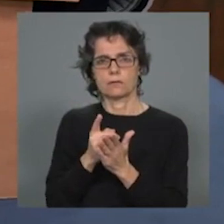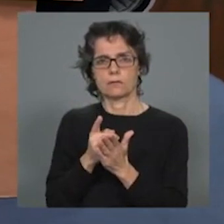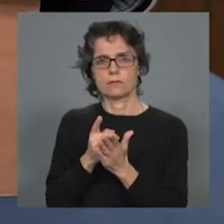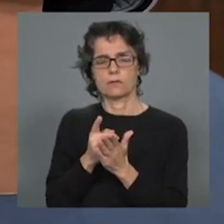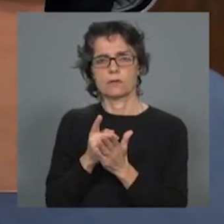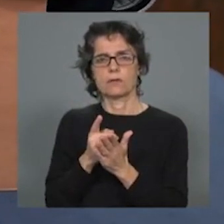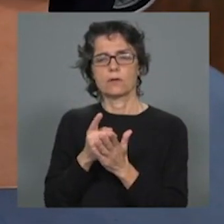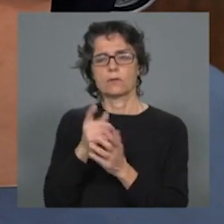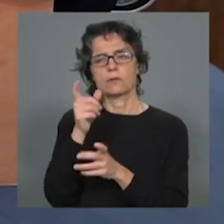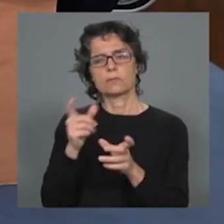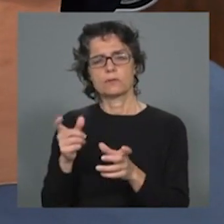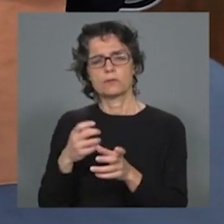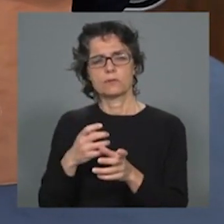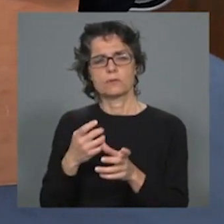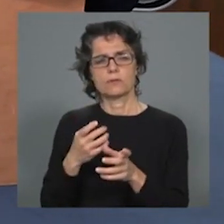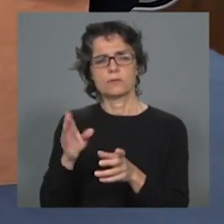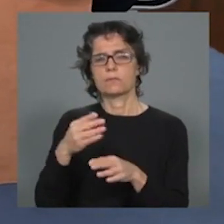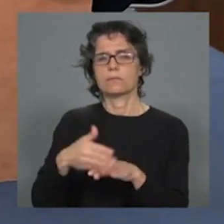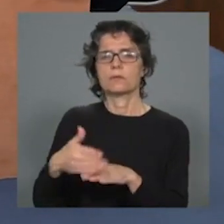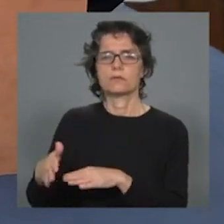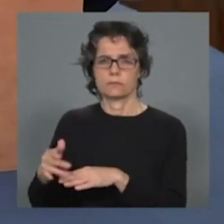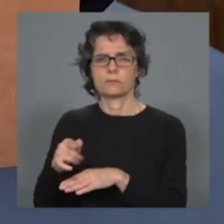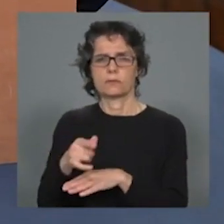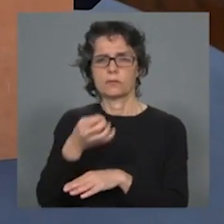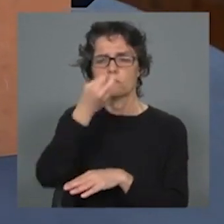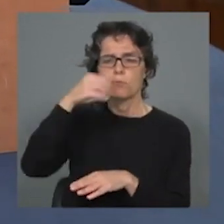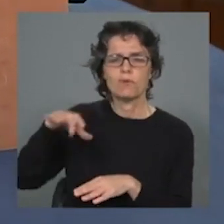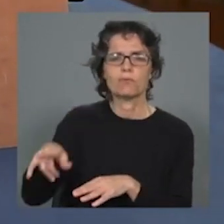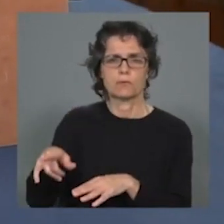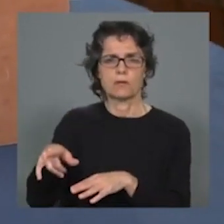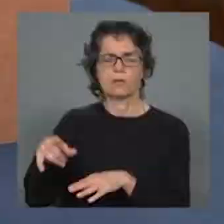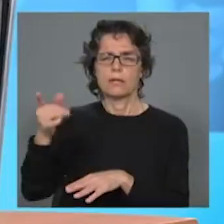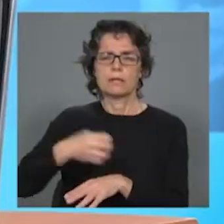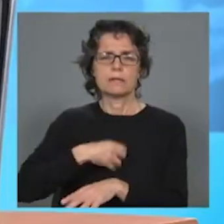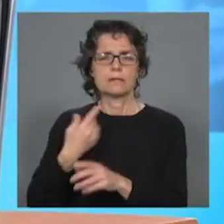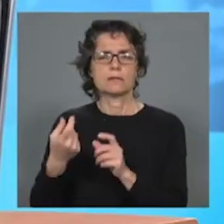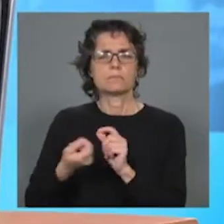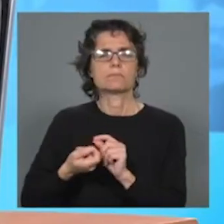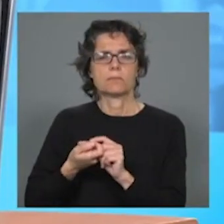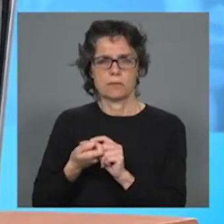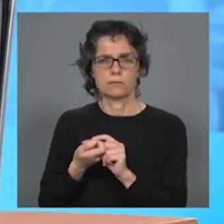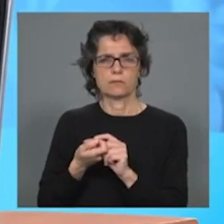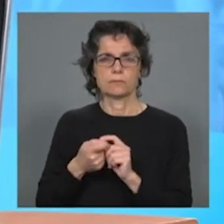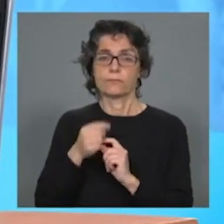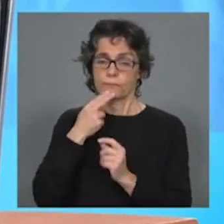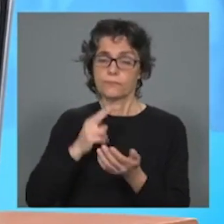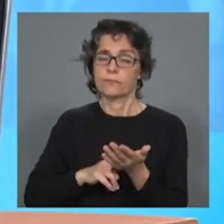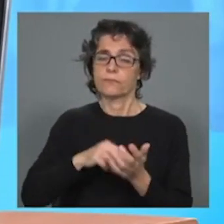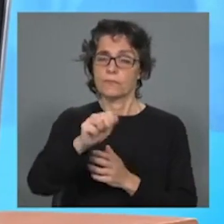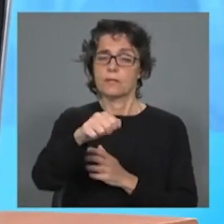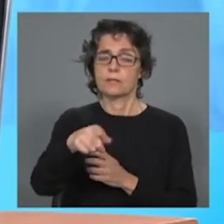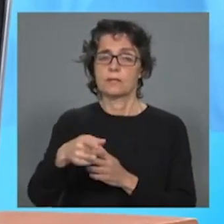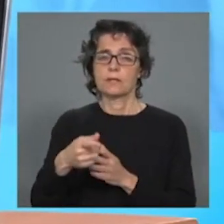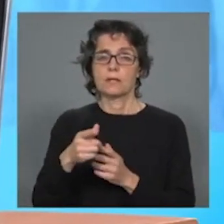com os mais abandonados. Com todos. Foi uma determinação de Carlos de Foucauld essa. Exatamente, porque ele leva a sério as palavras